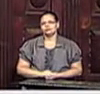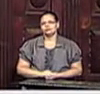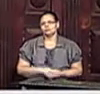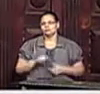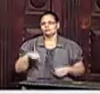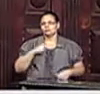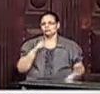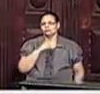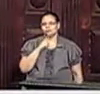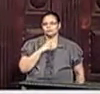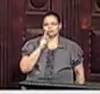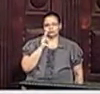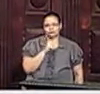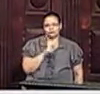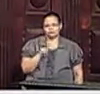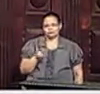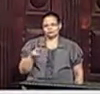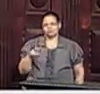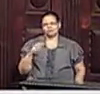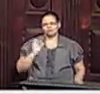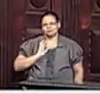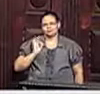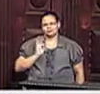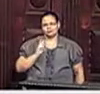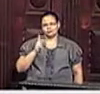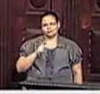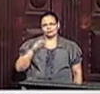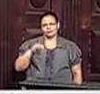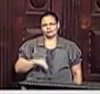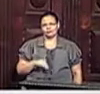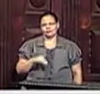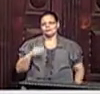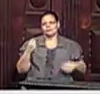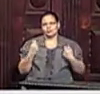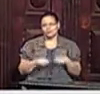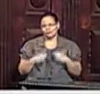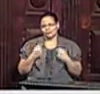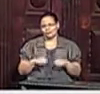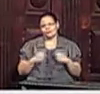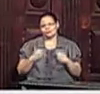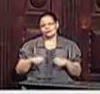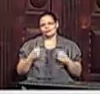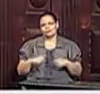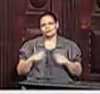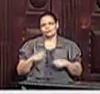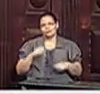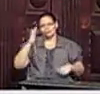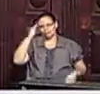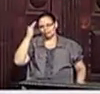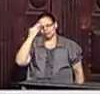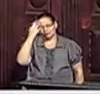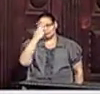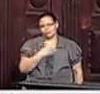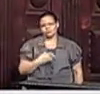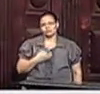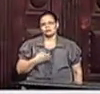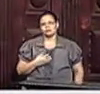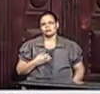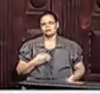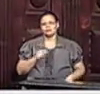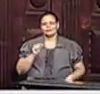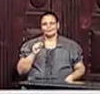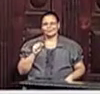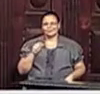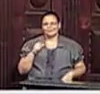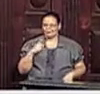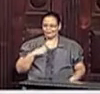E nós temos visto que a Polícia Militar precisa entender a gravidade do quadro que